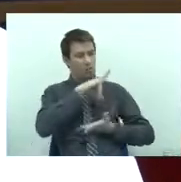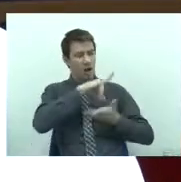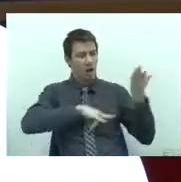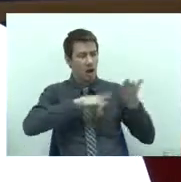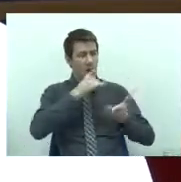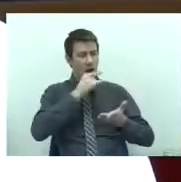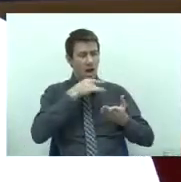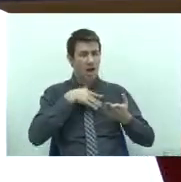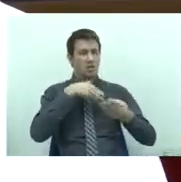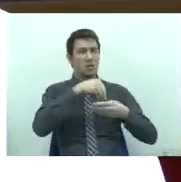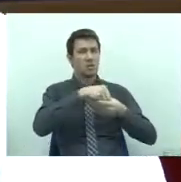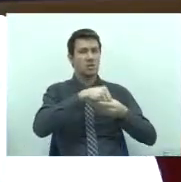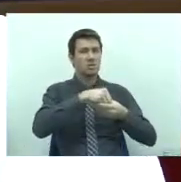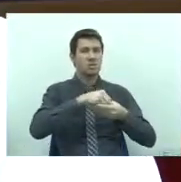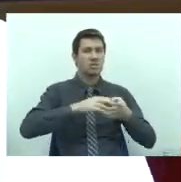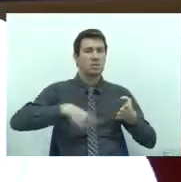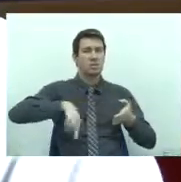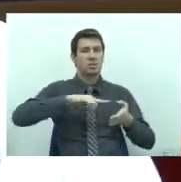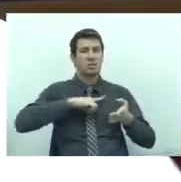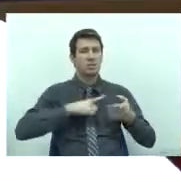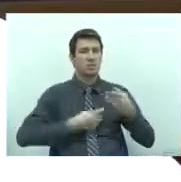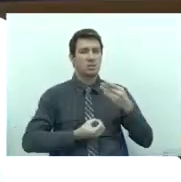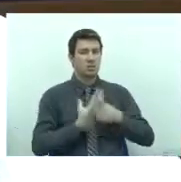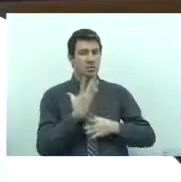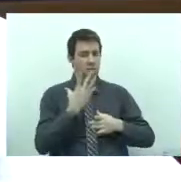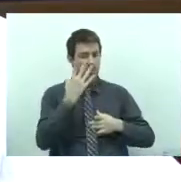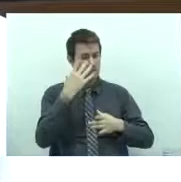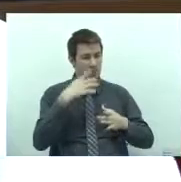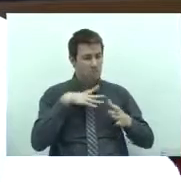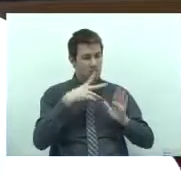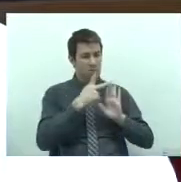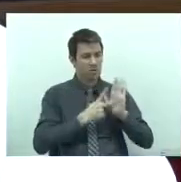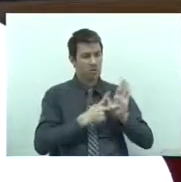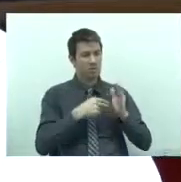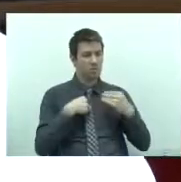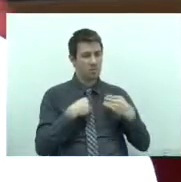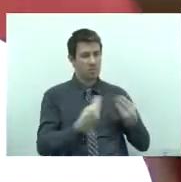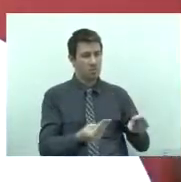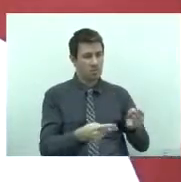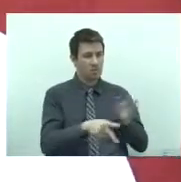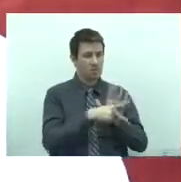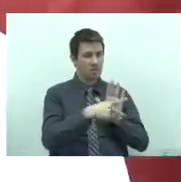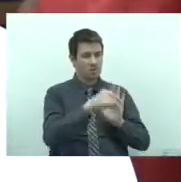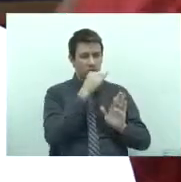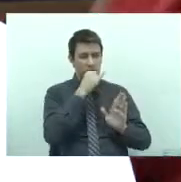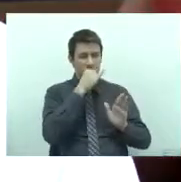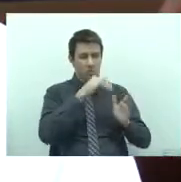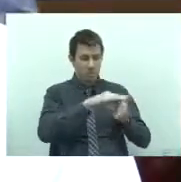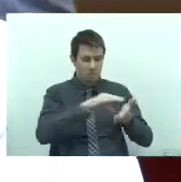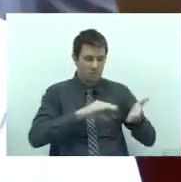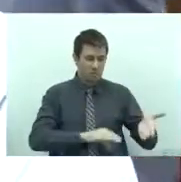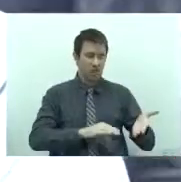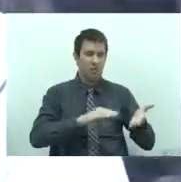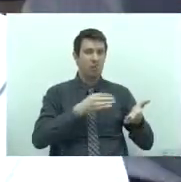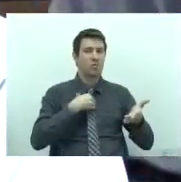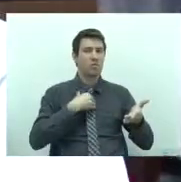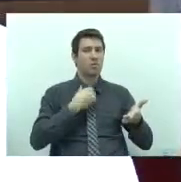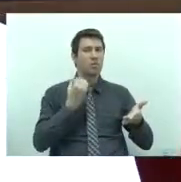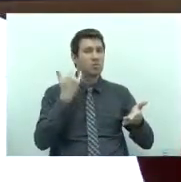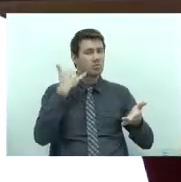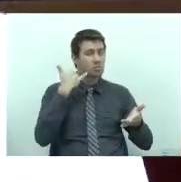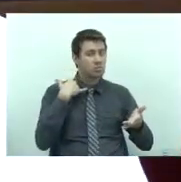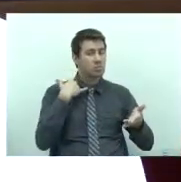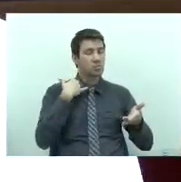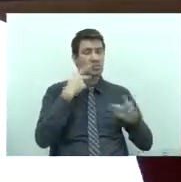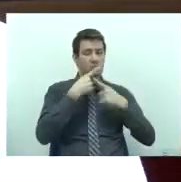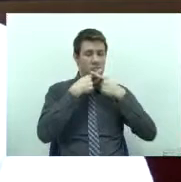água nas suas casas, a gente resolveu criar esse projeto para colocar um espaçozinho lá para ter o disque denúncia da